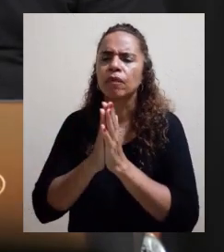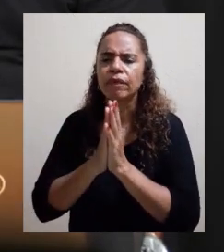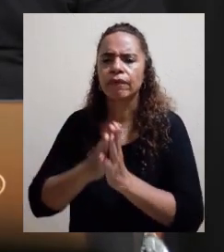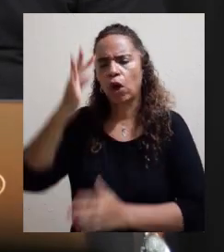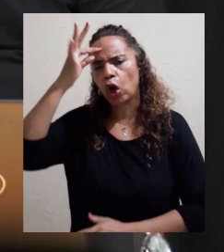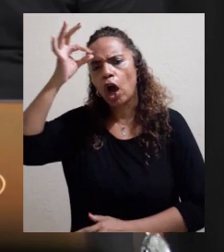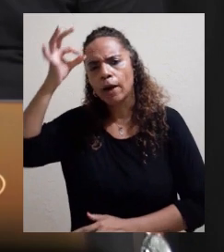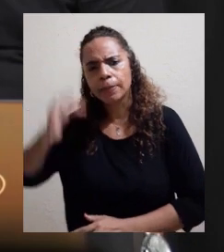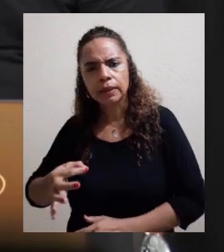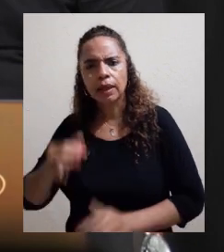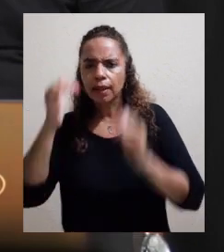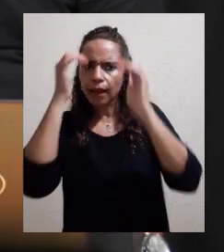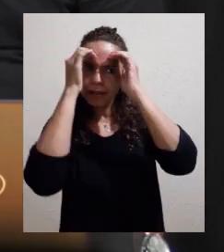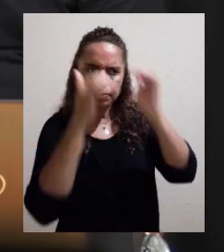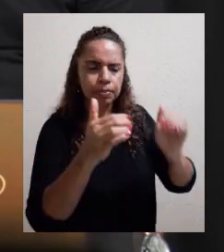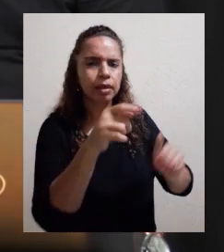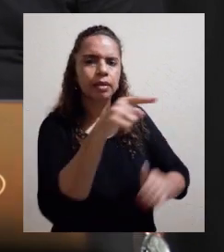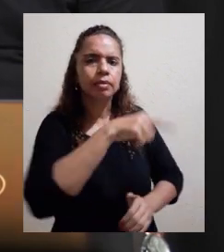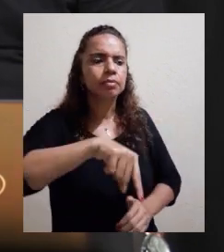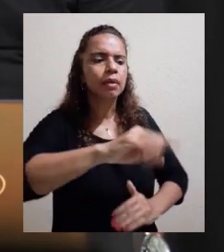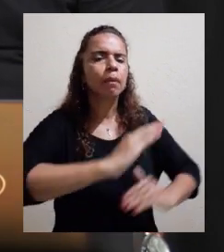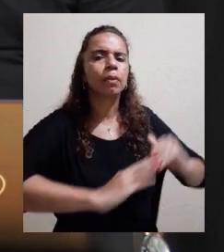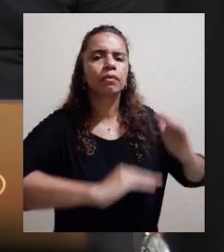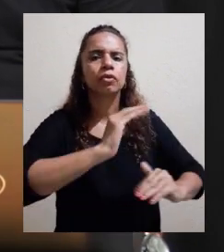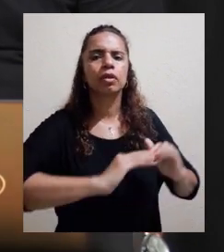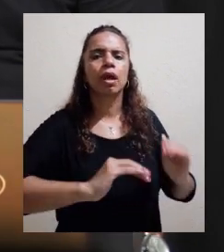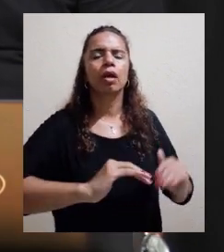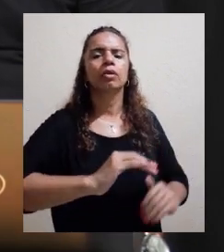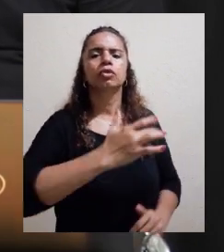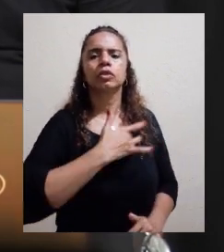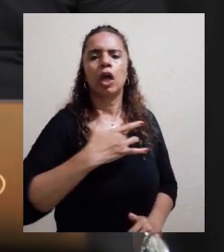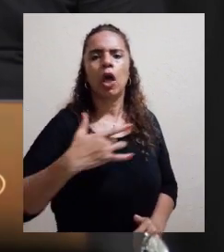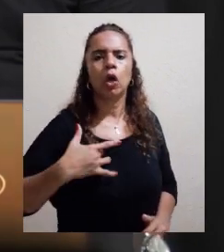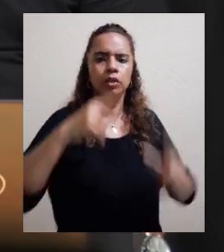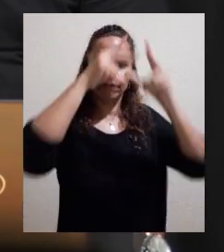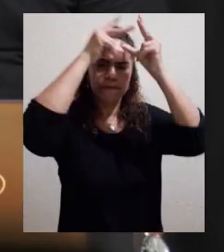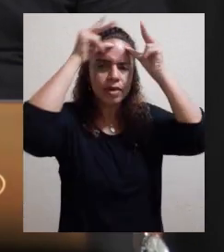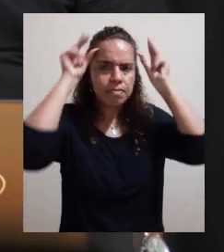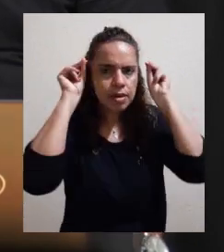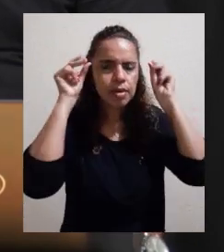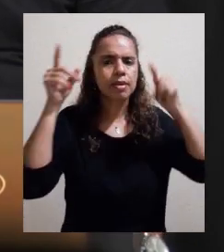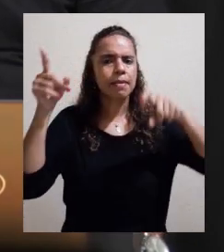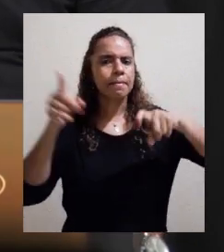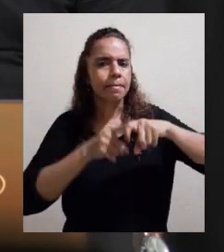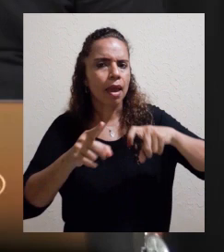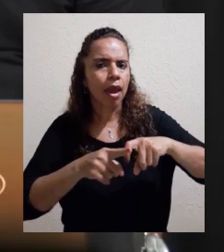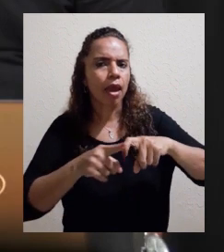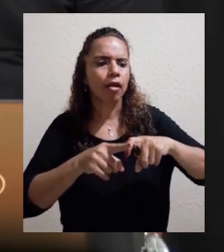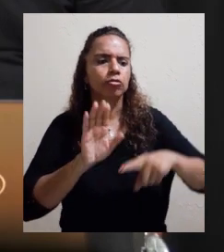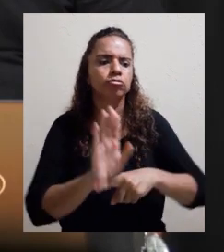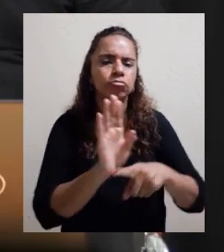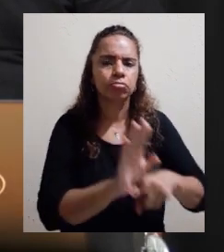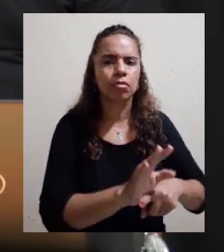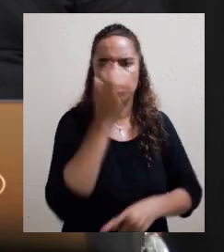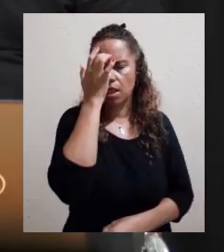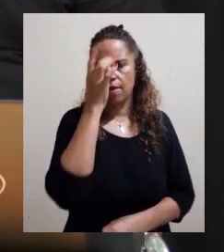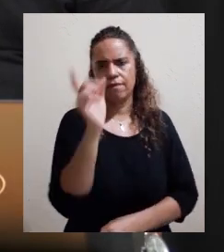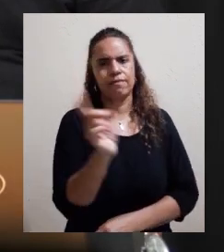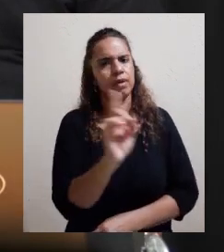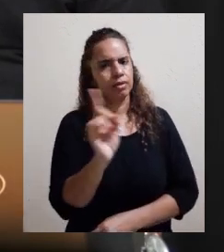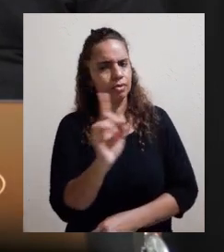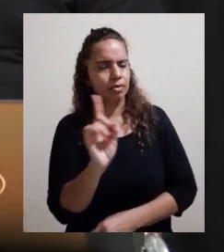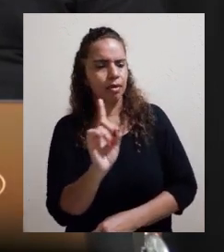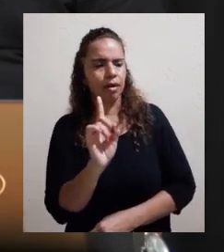pouquinho de compreensão e de respeito pelo profissional de saúde que vai te atender, porque não é fácil estar no